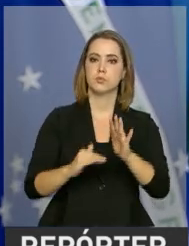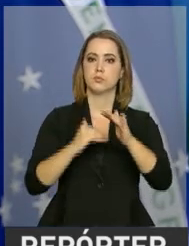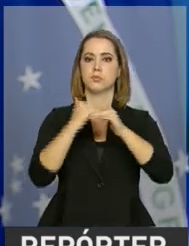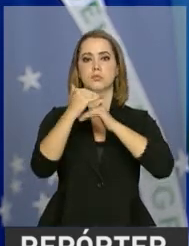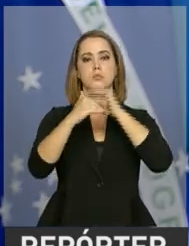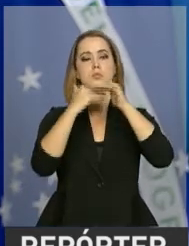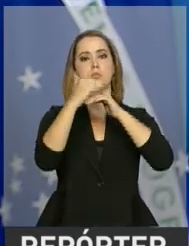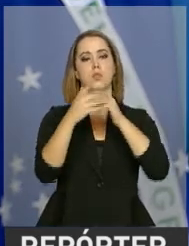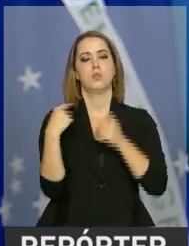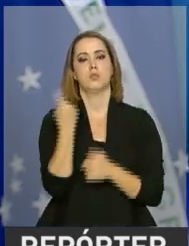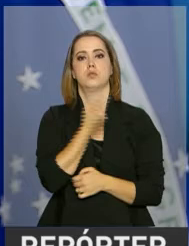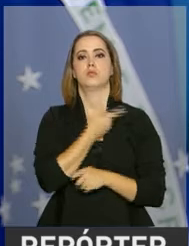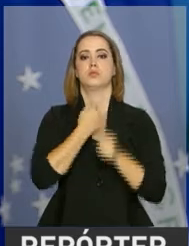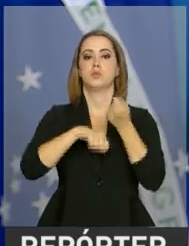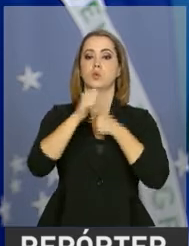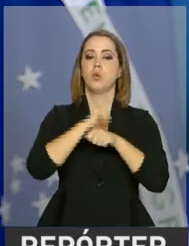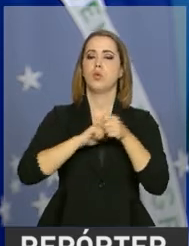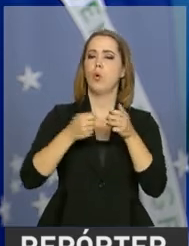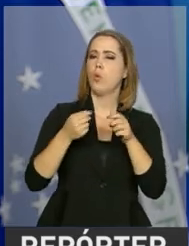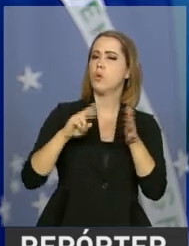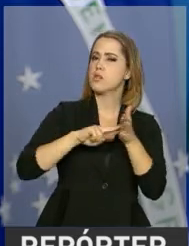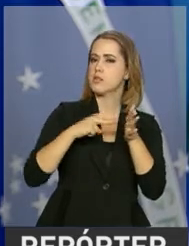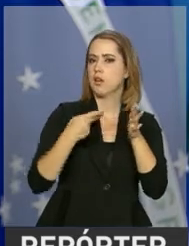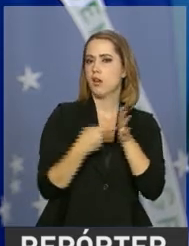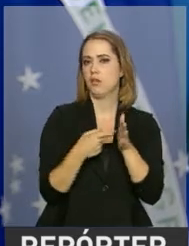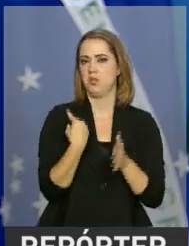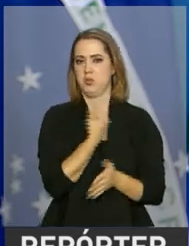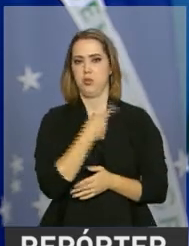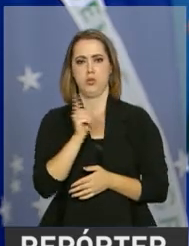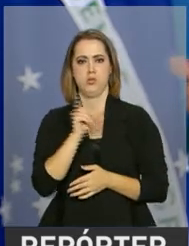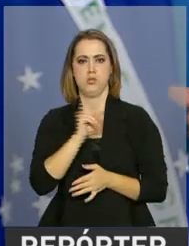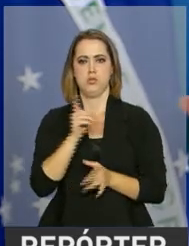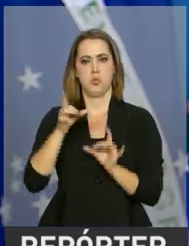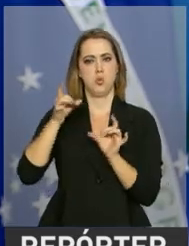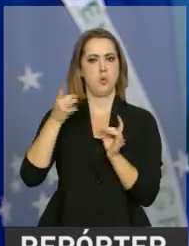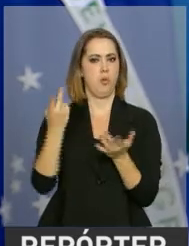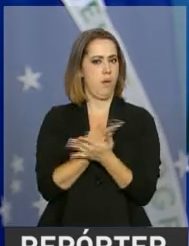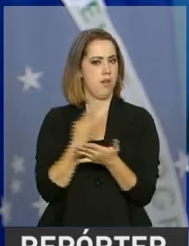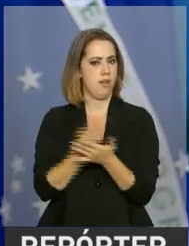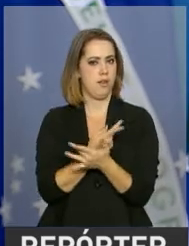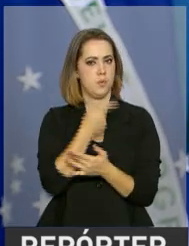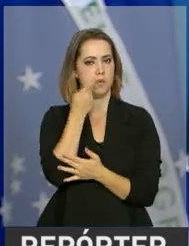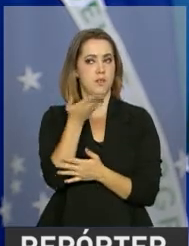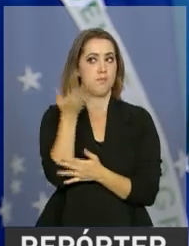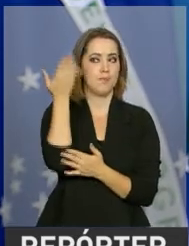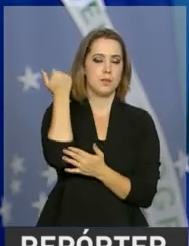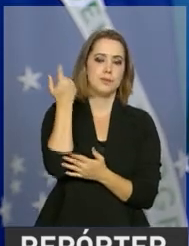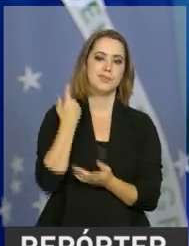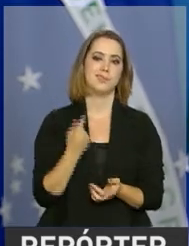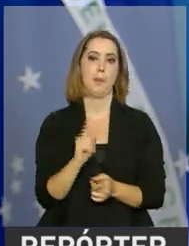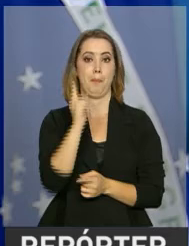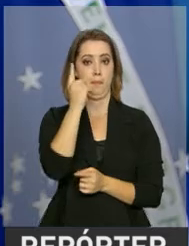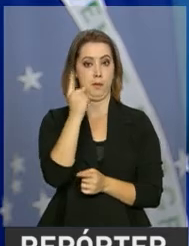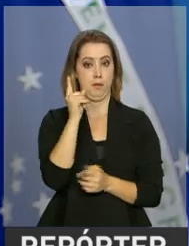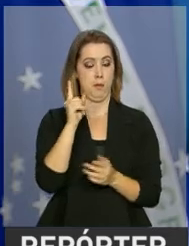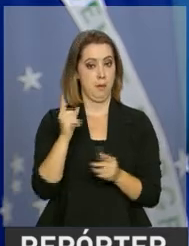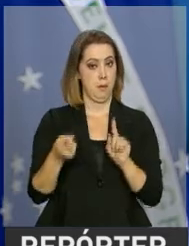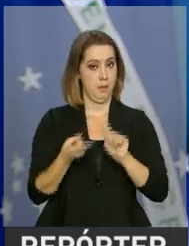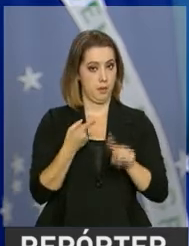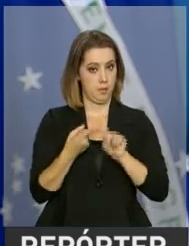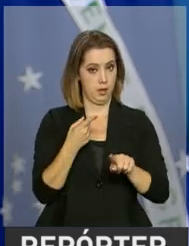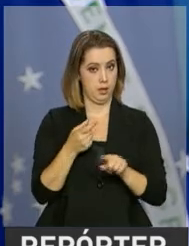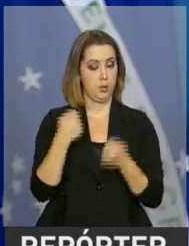da nossa economia ou seja nós não falhamos aquilo que dissemos no passado que primeiro era preciso combater